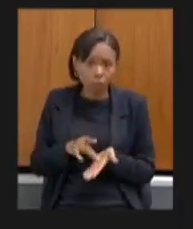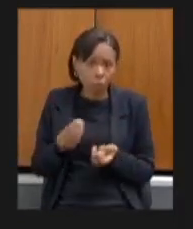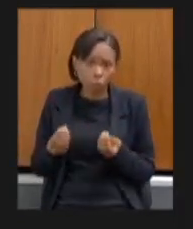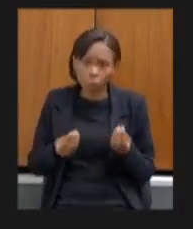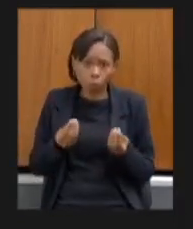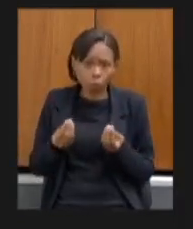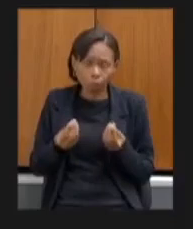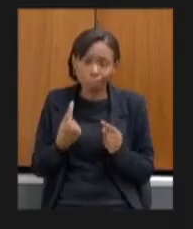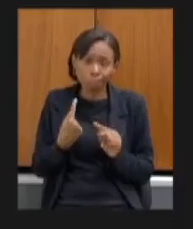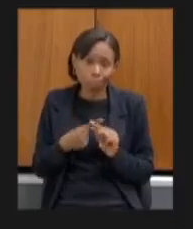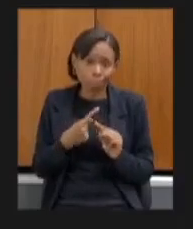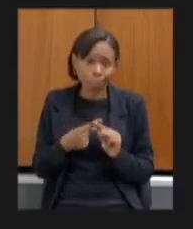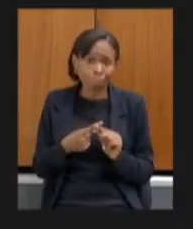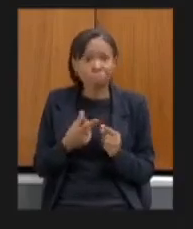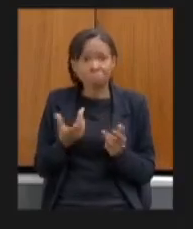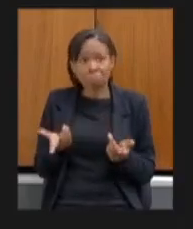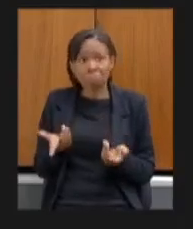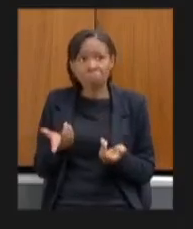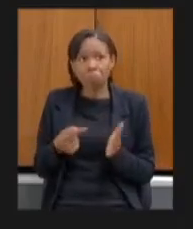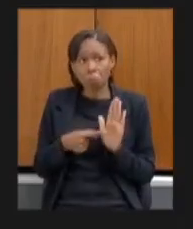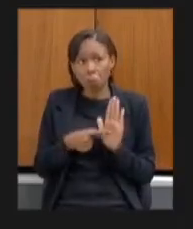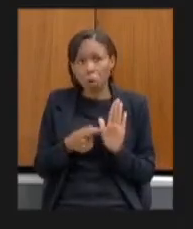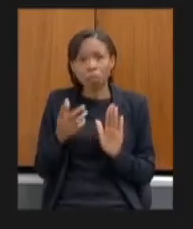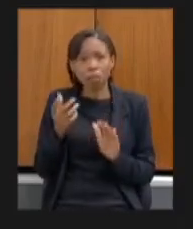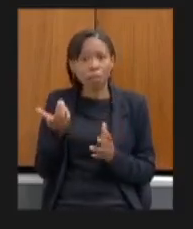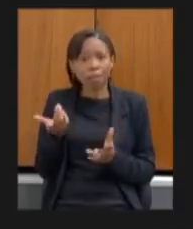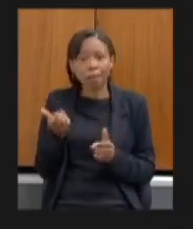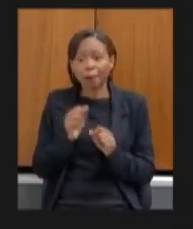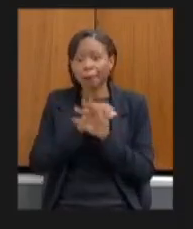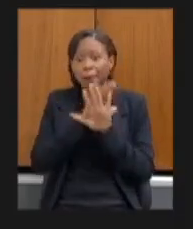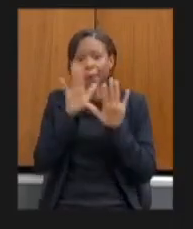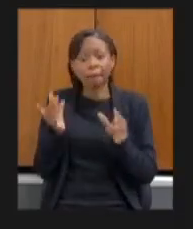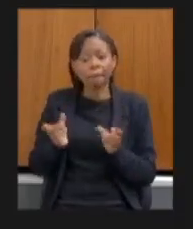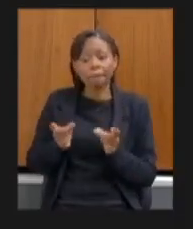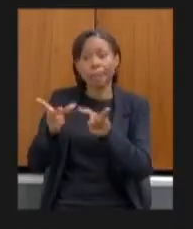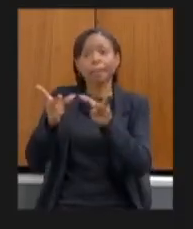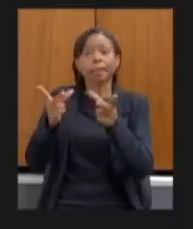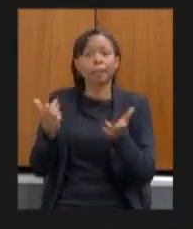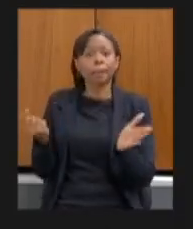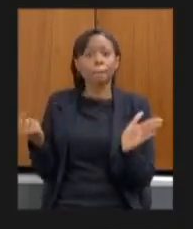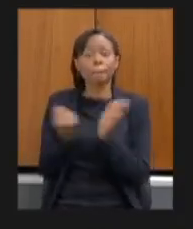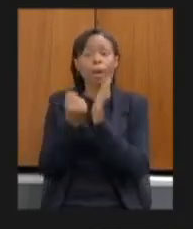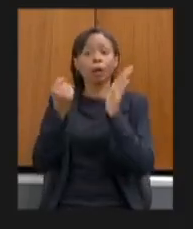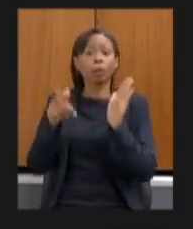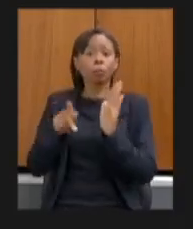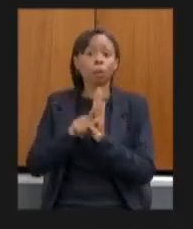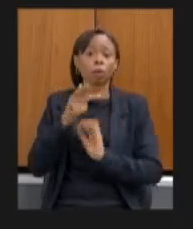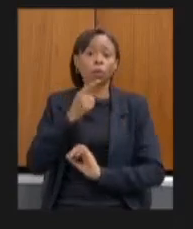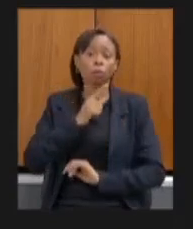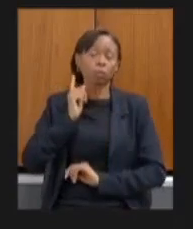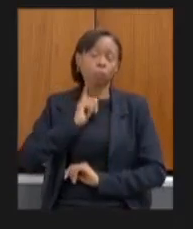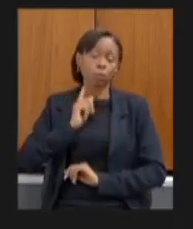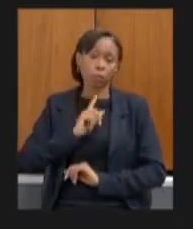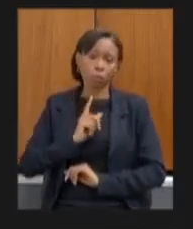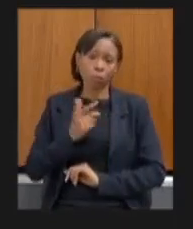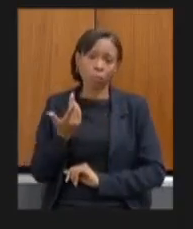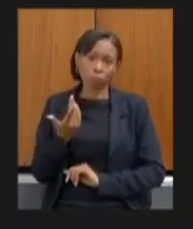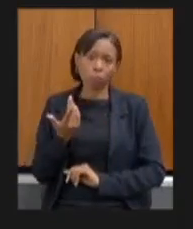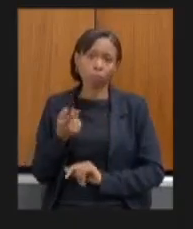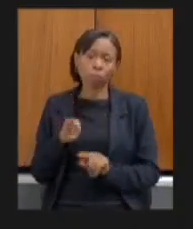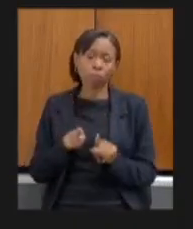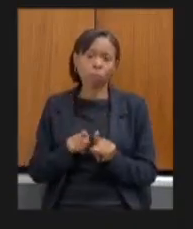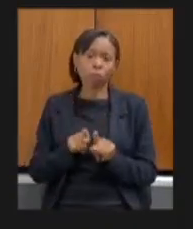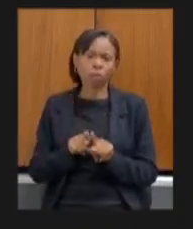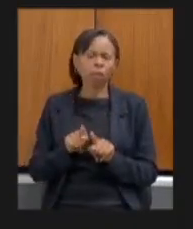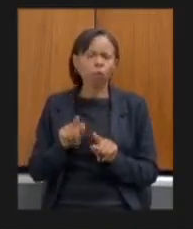é a tentativa de vender o patrimônio do Estado, e me permita, nesse sentido, destacar aqui o que o